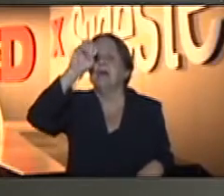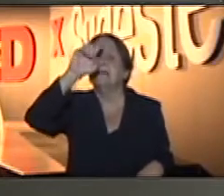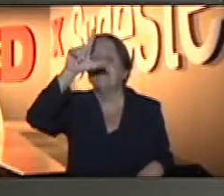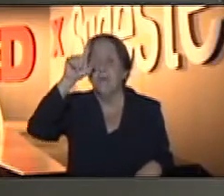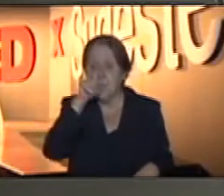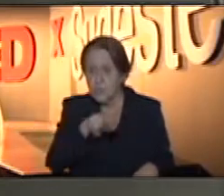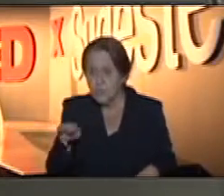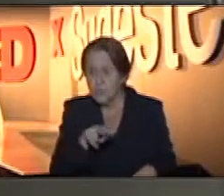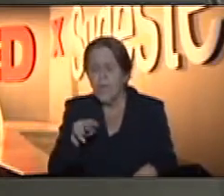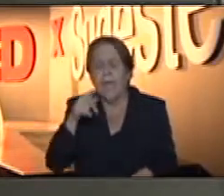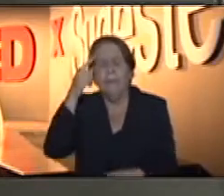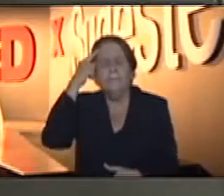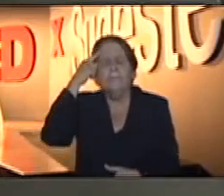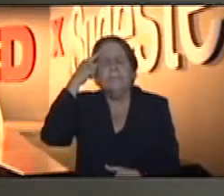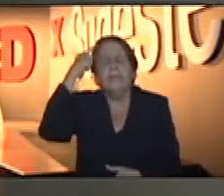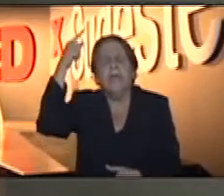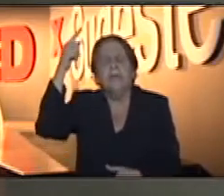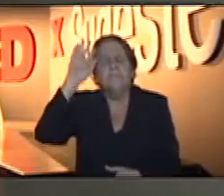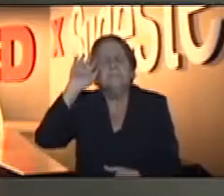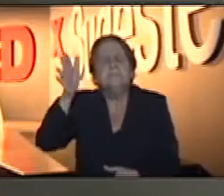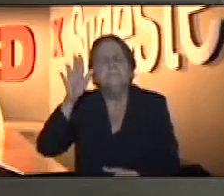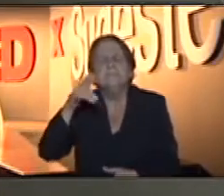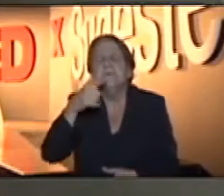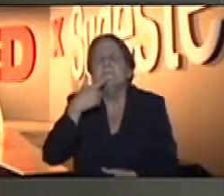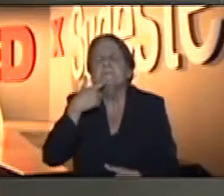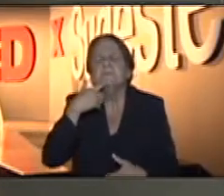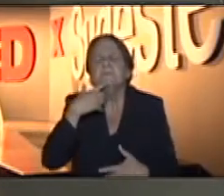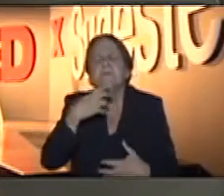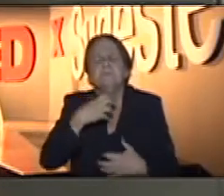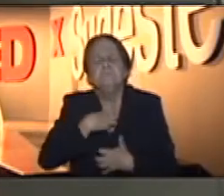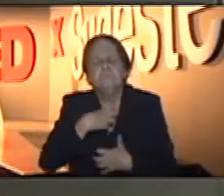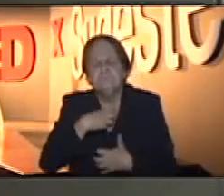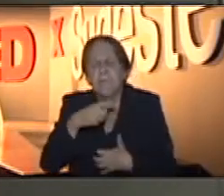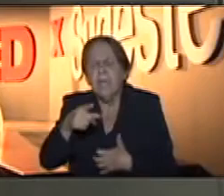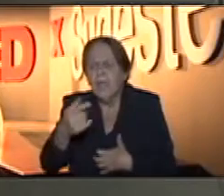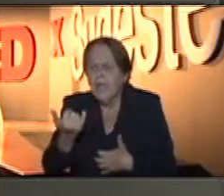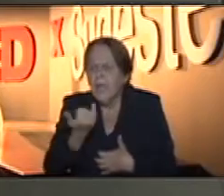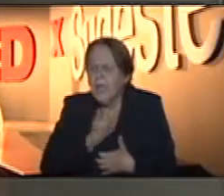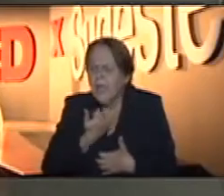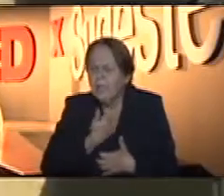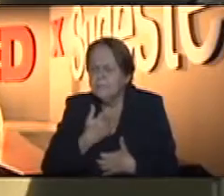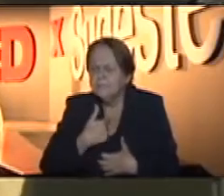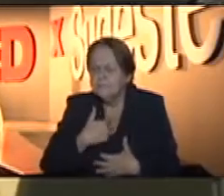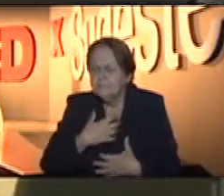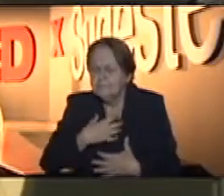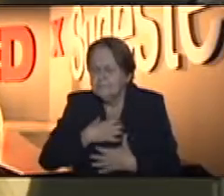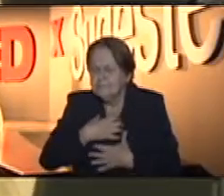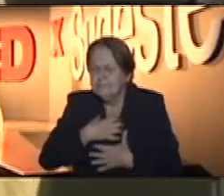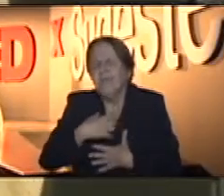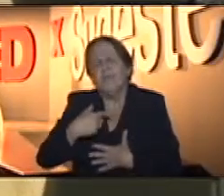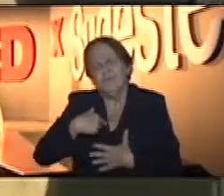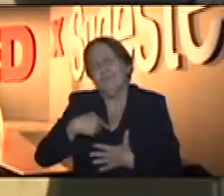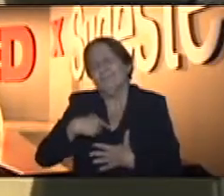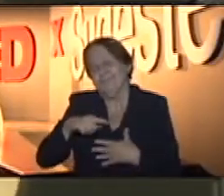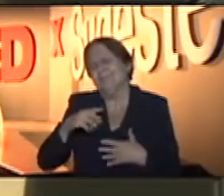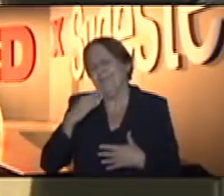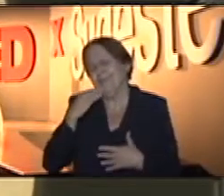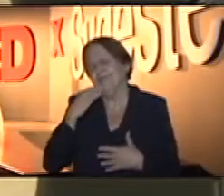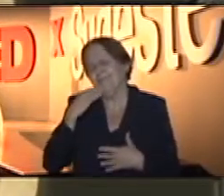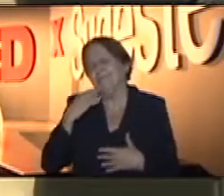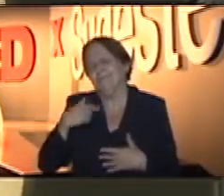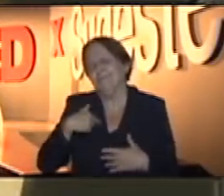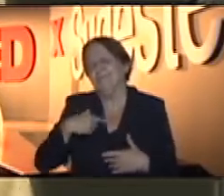um sonho de uma ideia que me contagiou Eu também sou um homem um pouco com defeito de fábrica eu